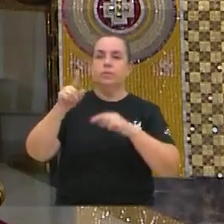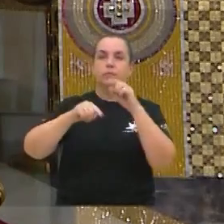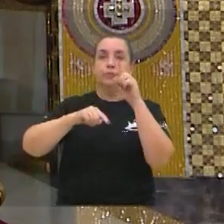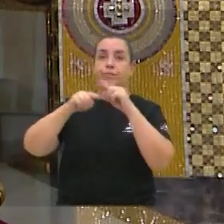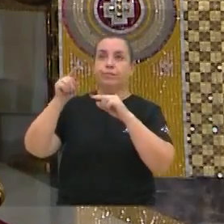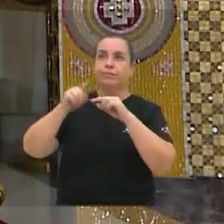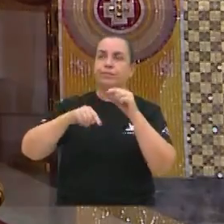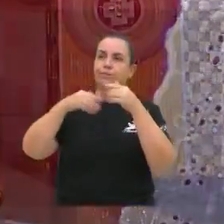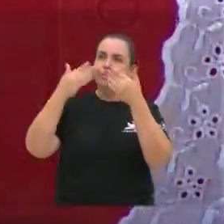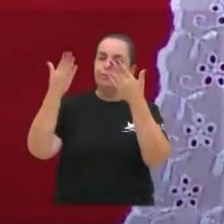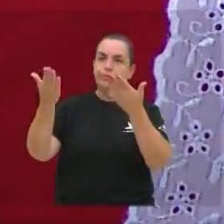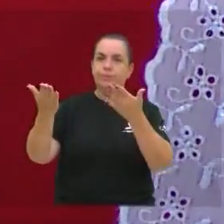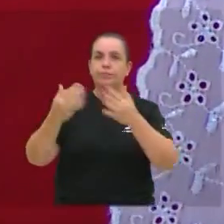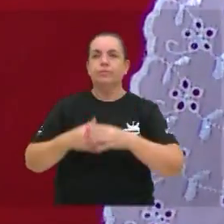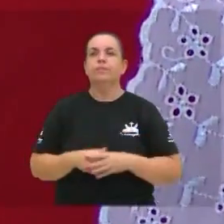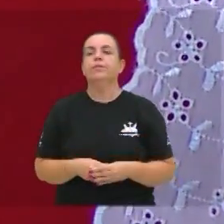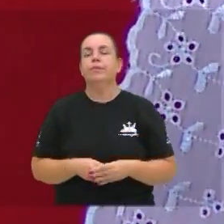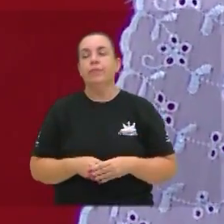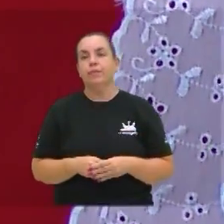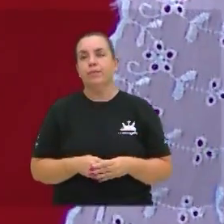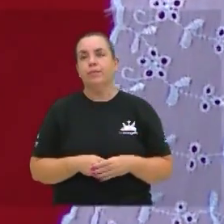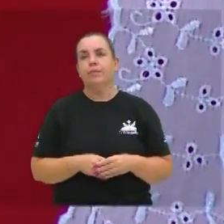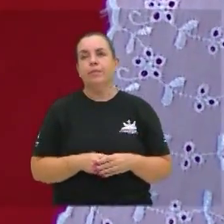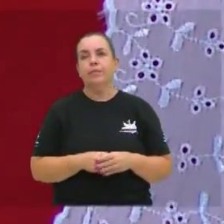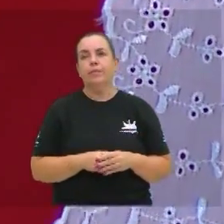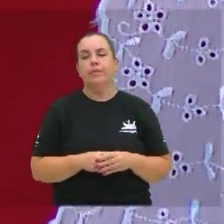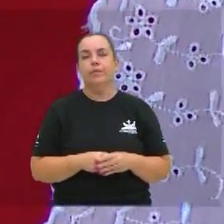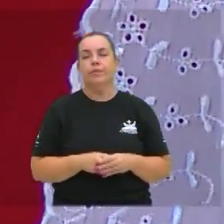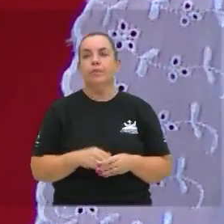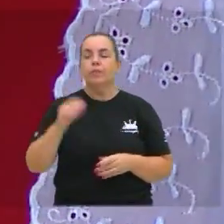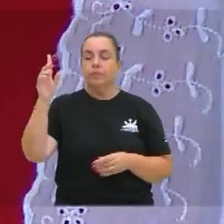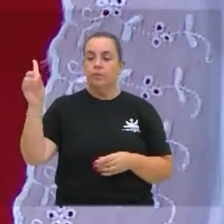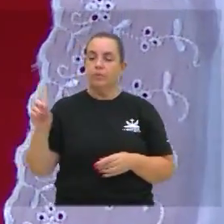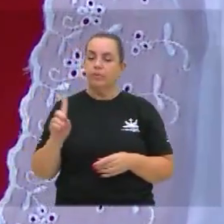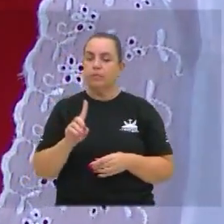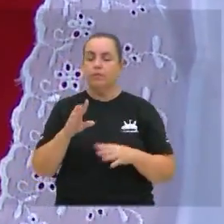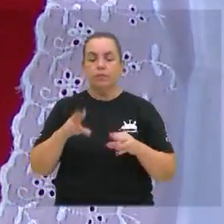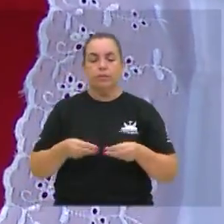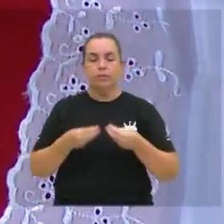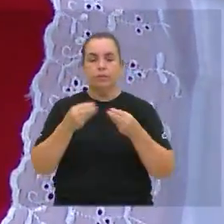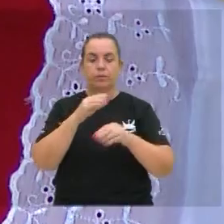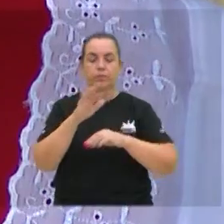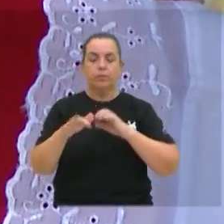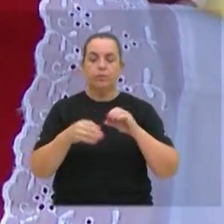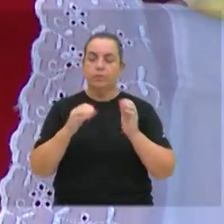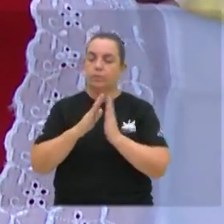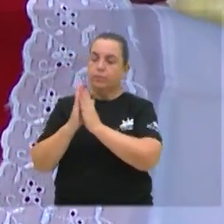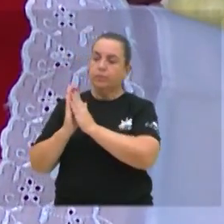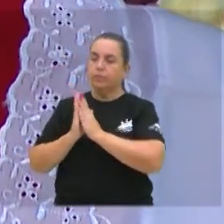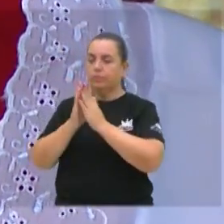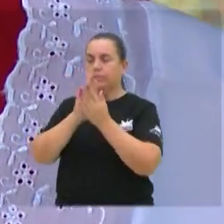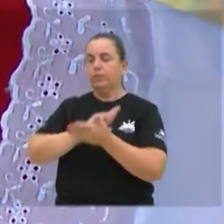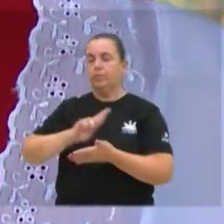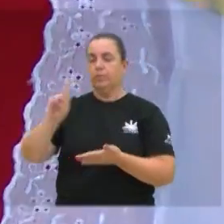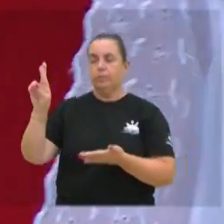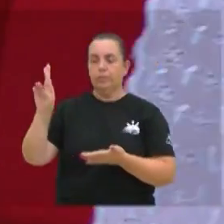no Oriente e viemos com presentes adorar o